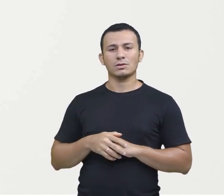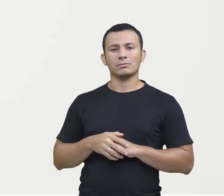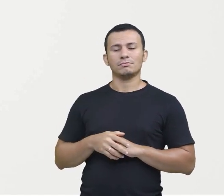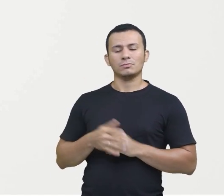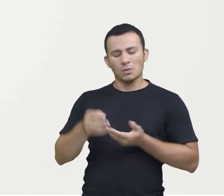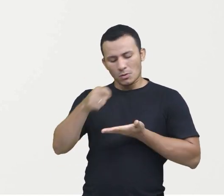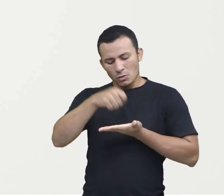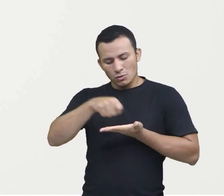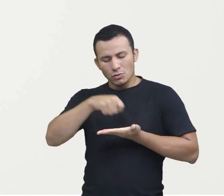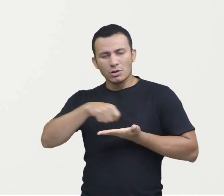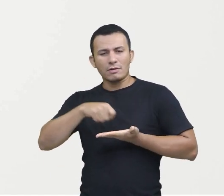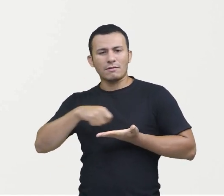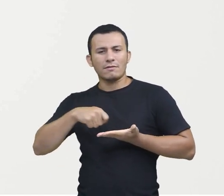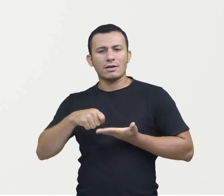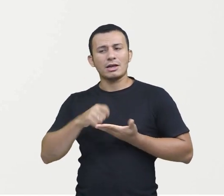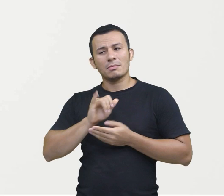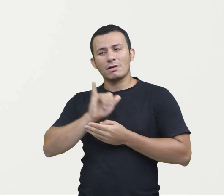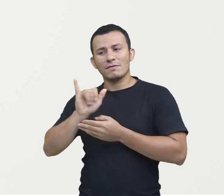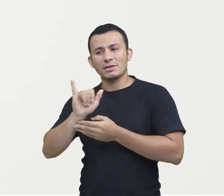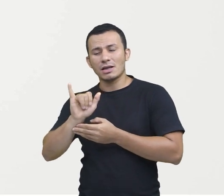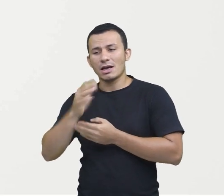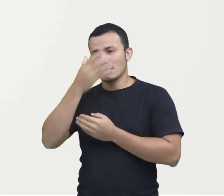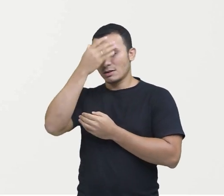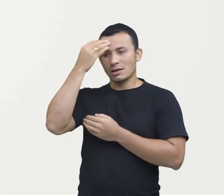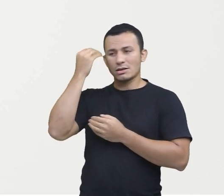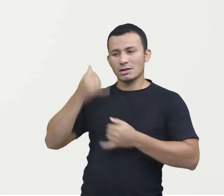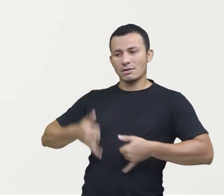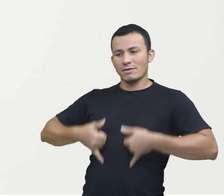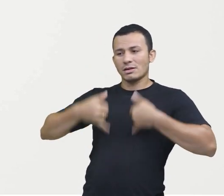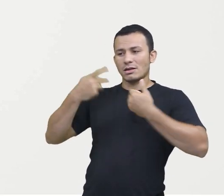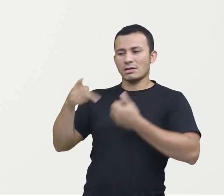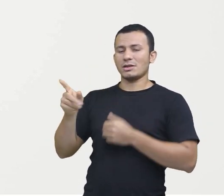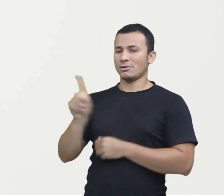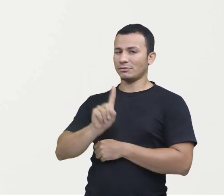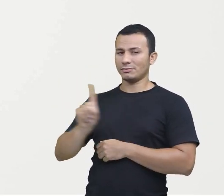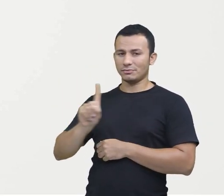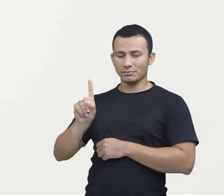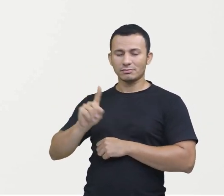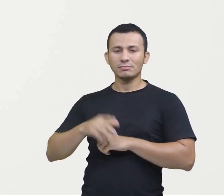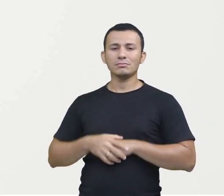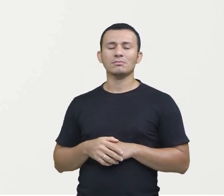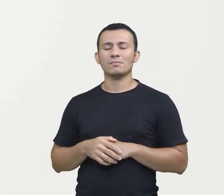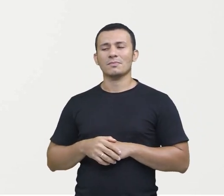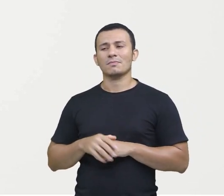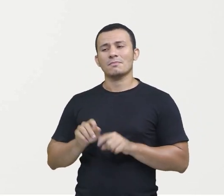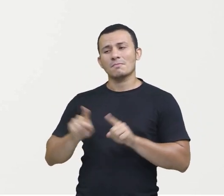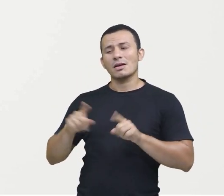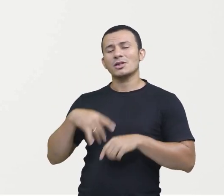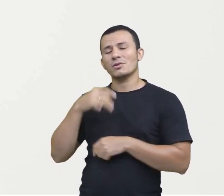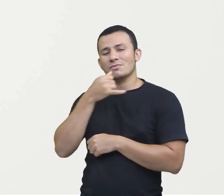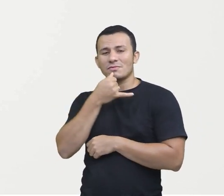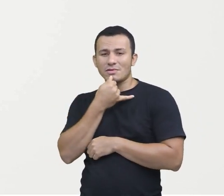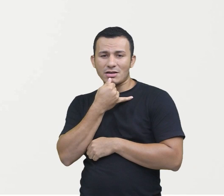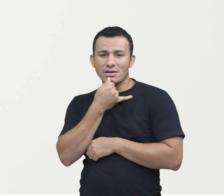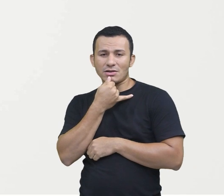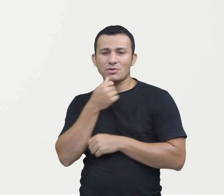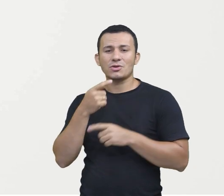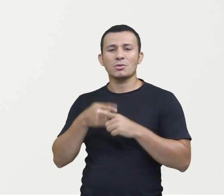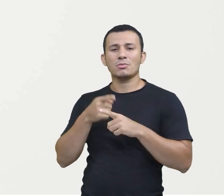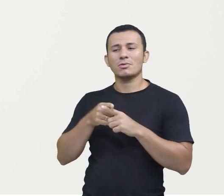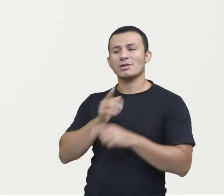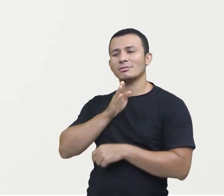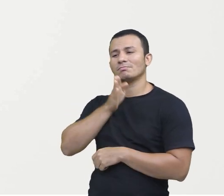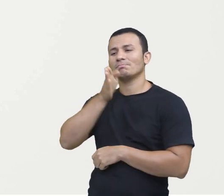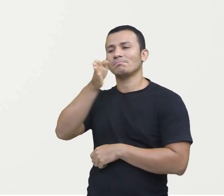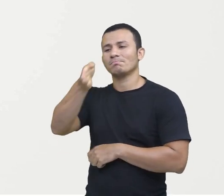não esqueci do seu aniversário e que me sinto triste em não poder estar